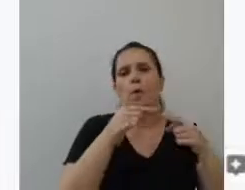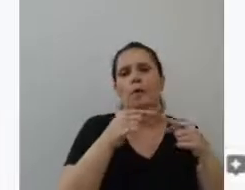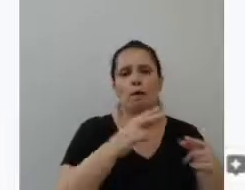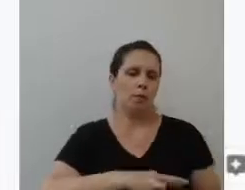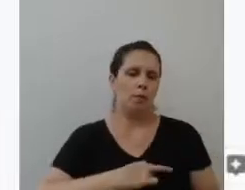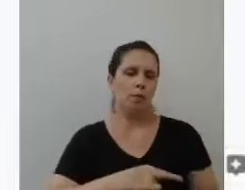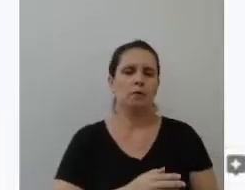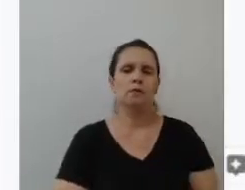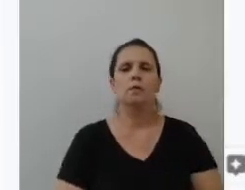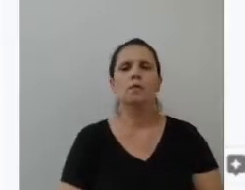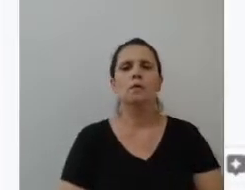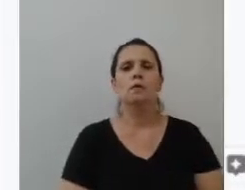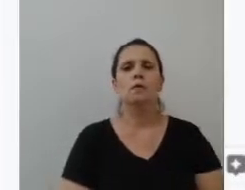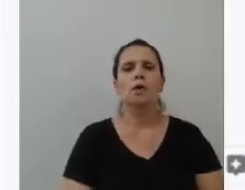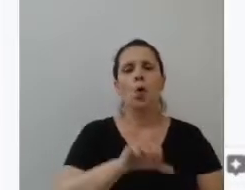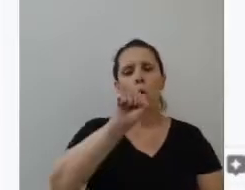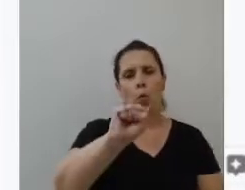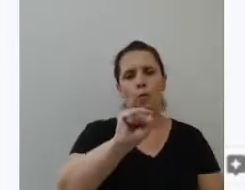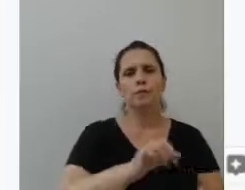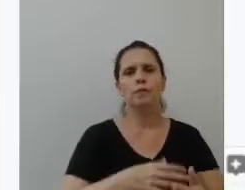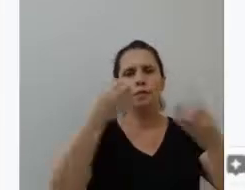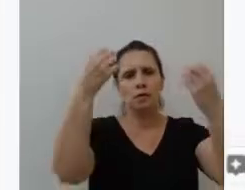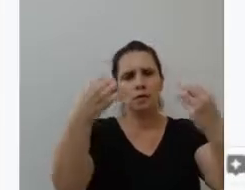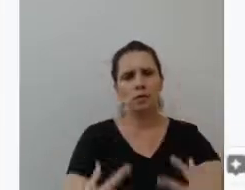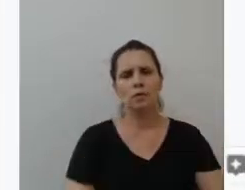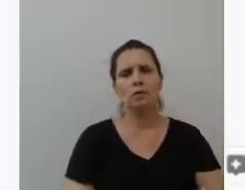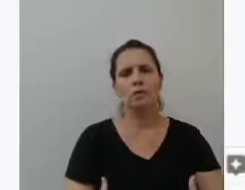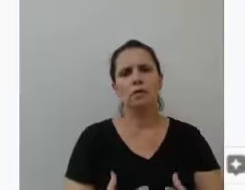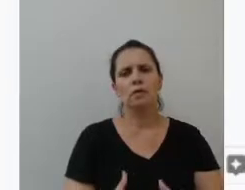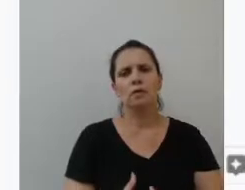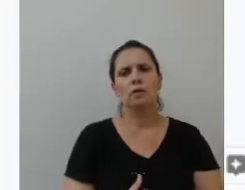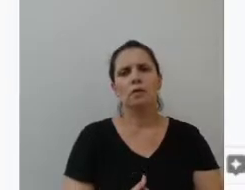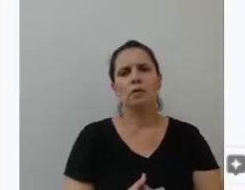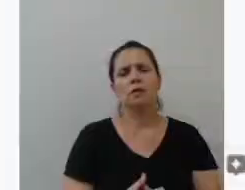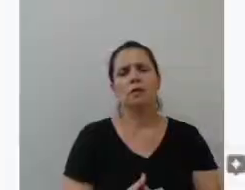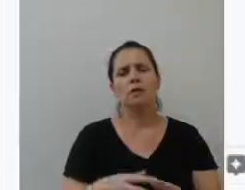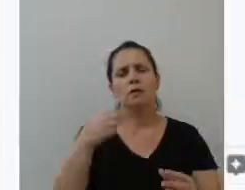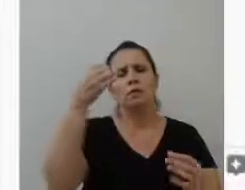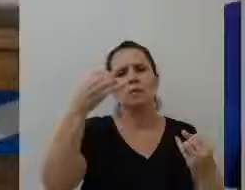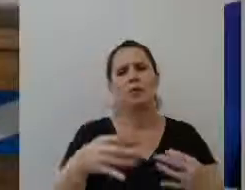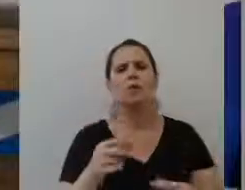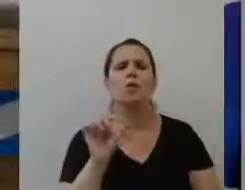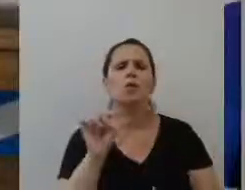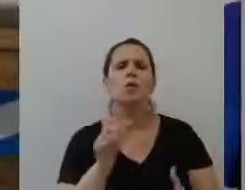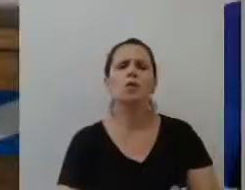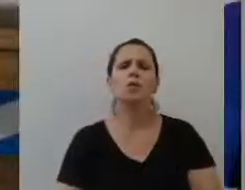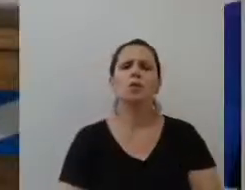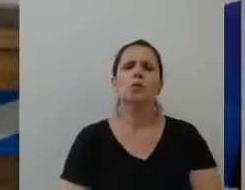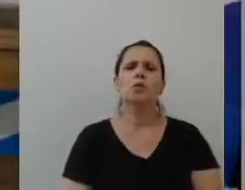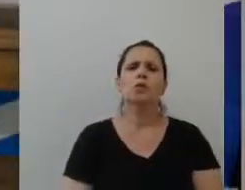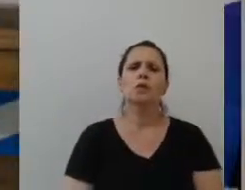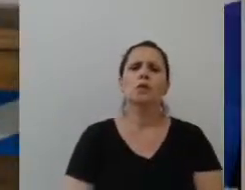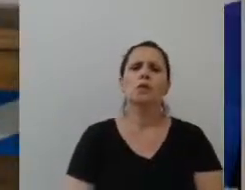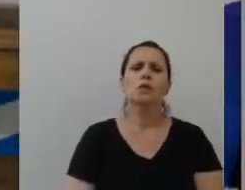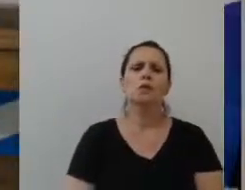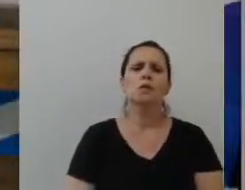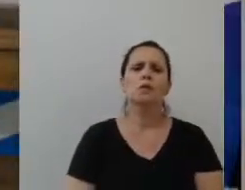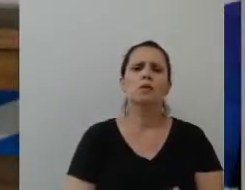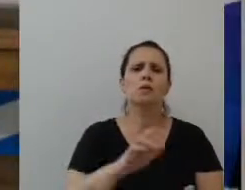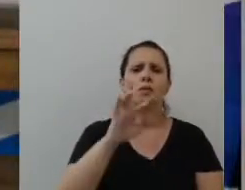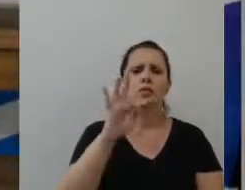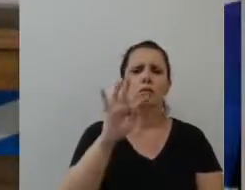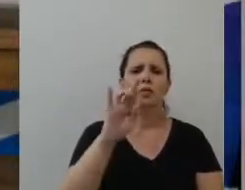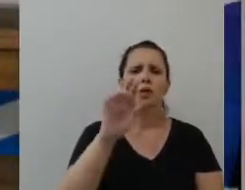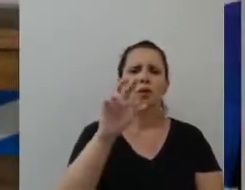embora. Pergunta de número 8. Explica um pouco sobre trovadorismo. Tenho muita dúvida sobre esse assunto. Olha, o trovadorismo, deixa eu